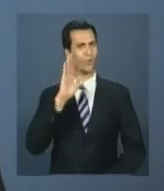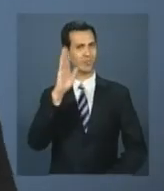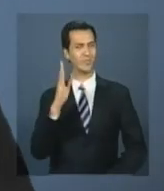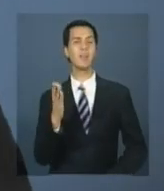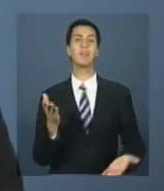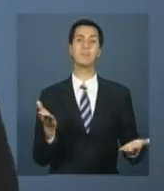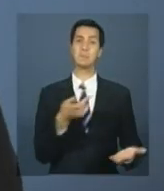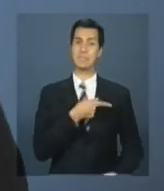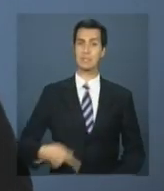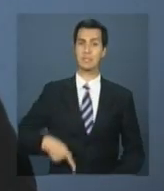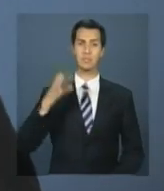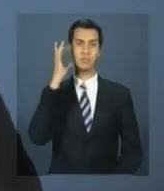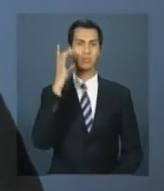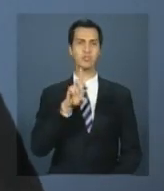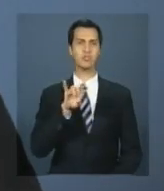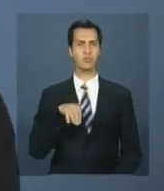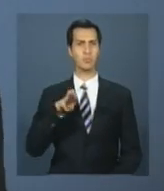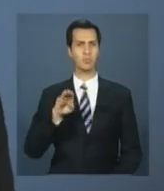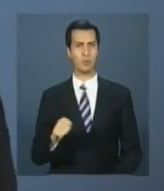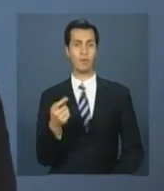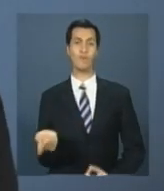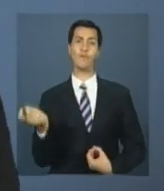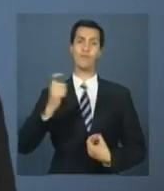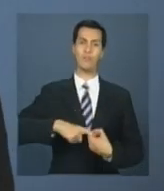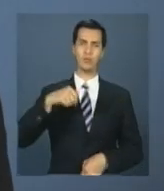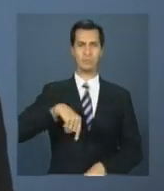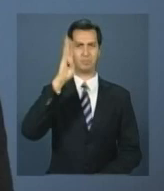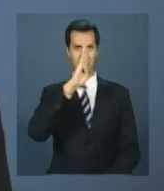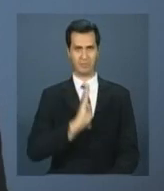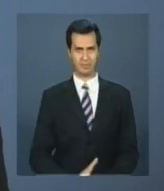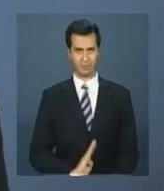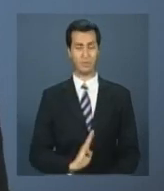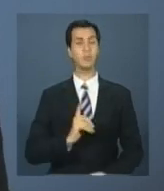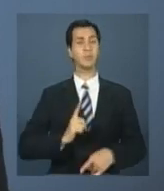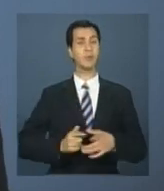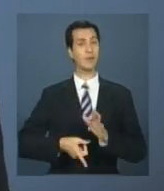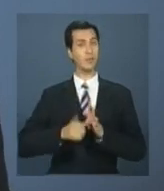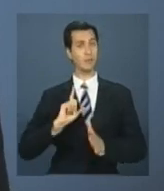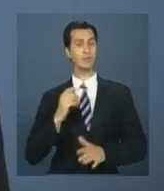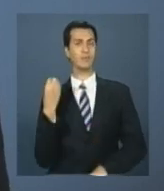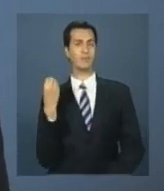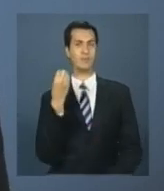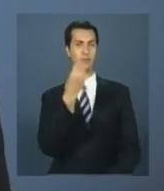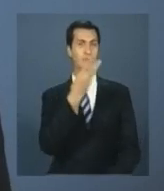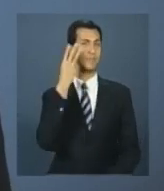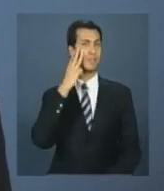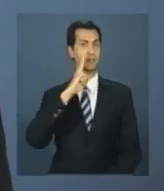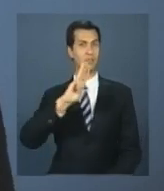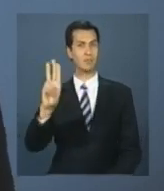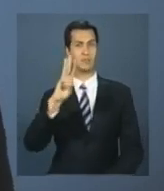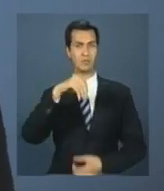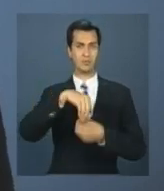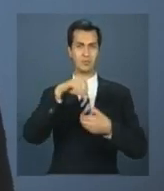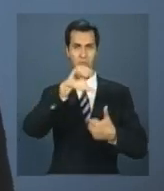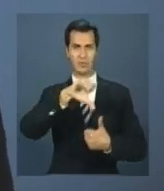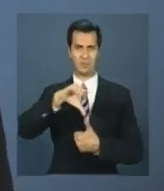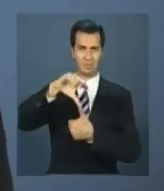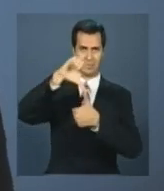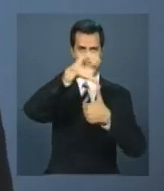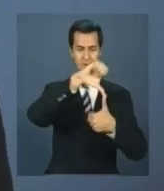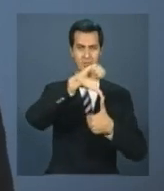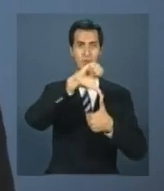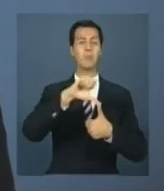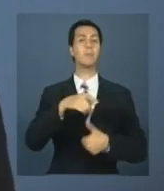Olá, a presidenta Dilma Rousseff volta hoje ao Brasil depois de uma viagem de 3 dias à América Central. A presidenta